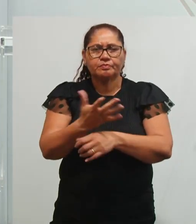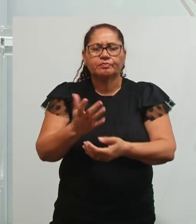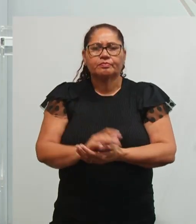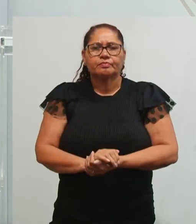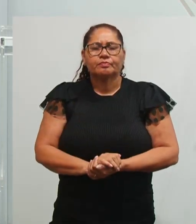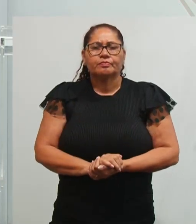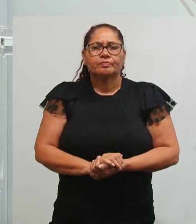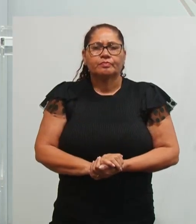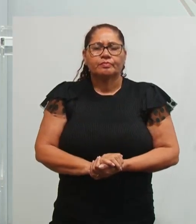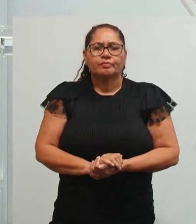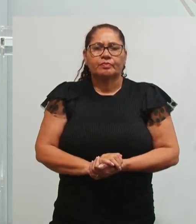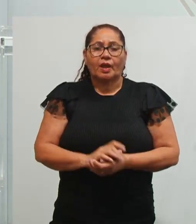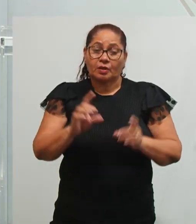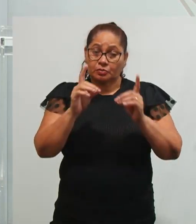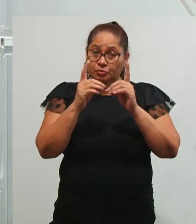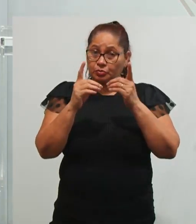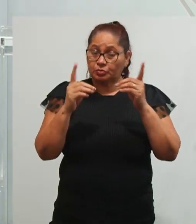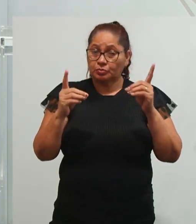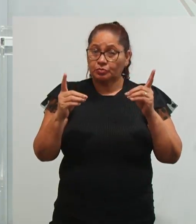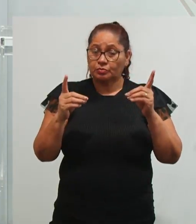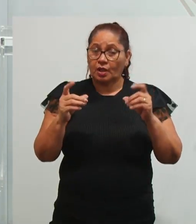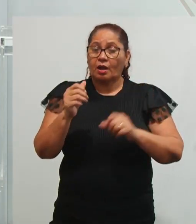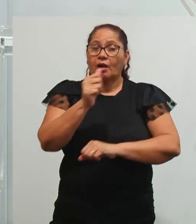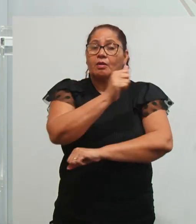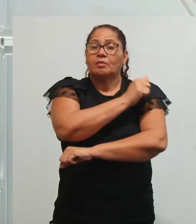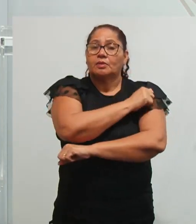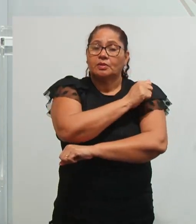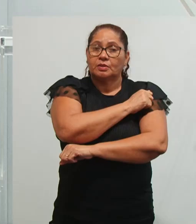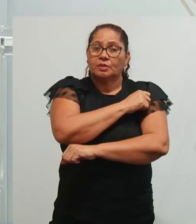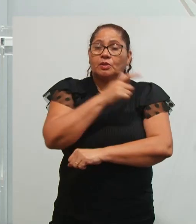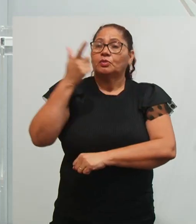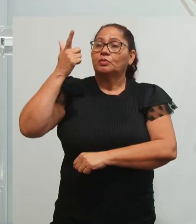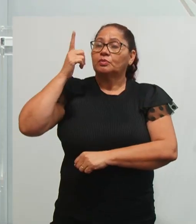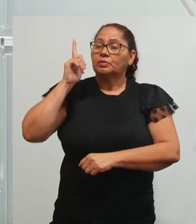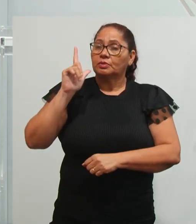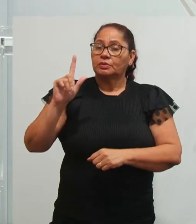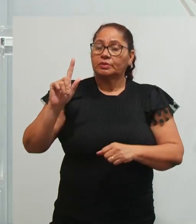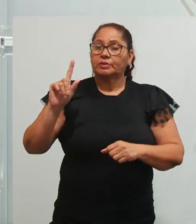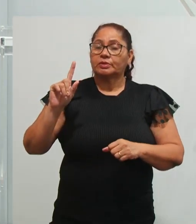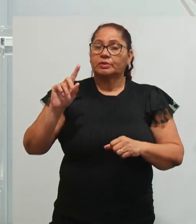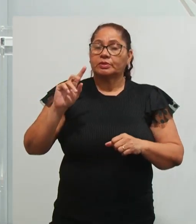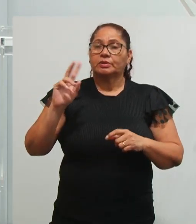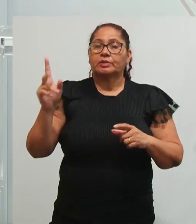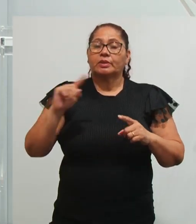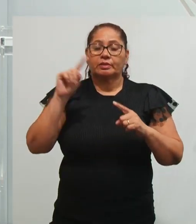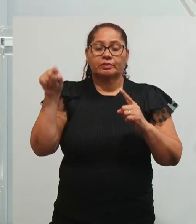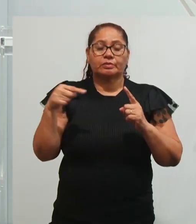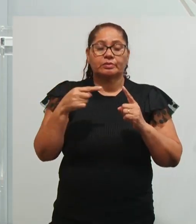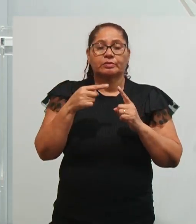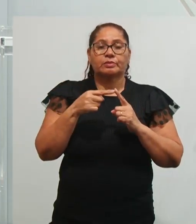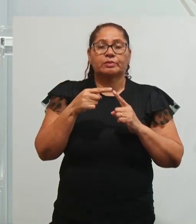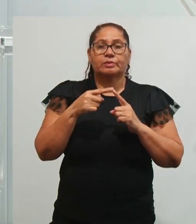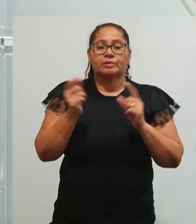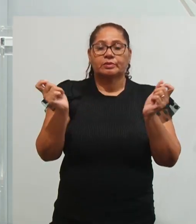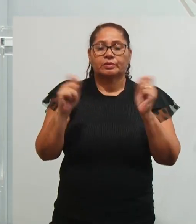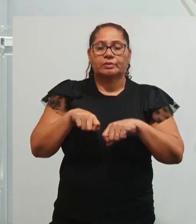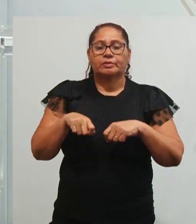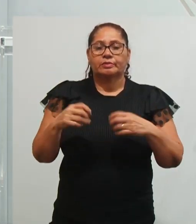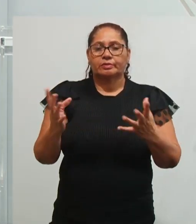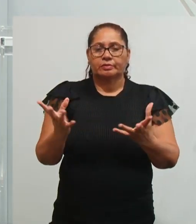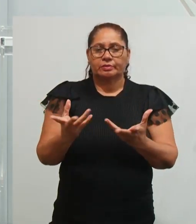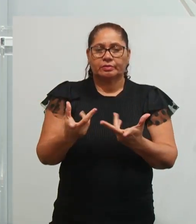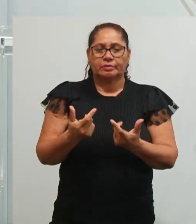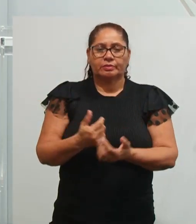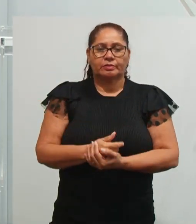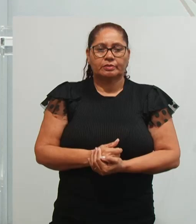dispositivo didático para que o meu aluno alcance os objetivos ou desenvolva as competências e as habilidades.